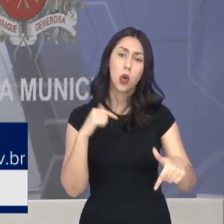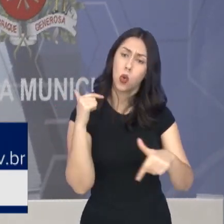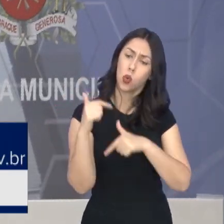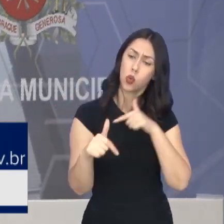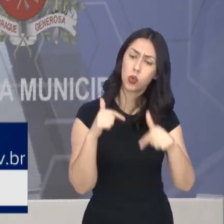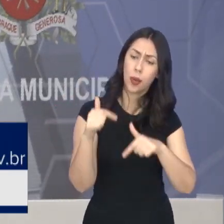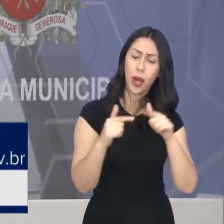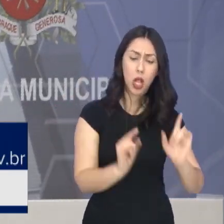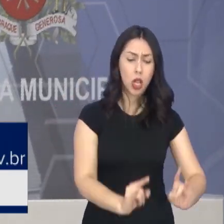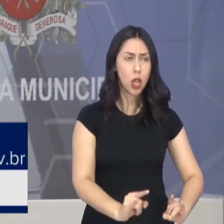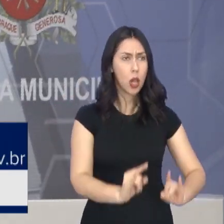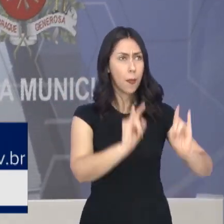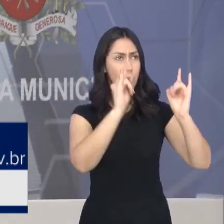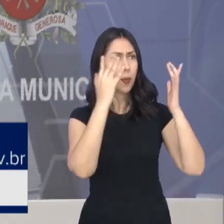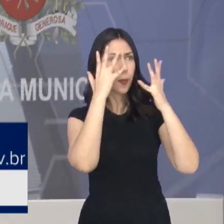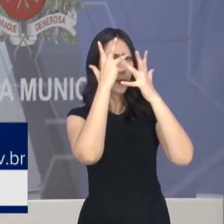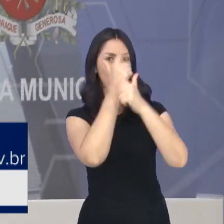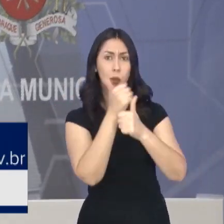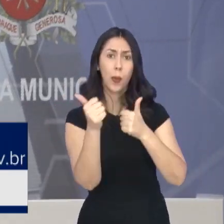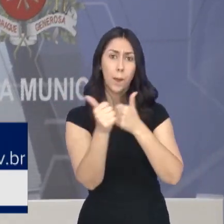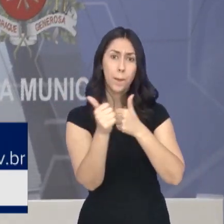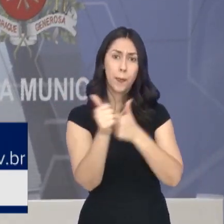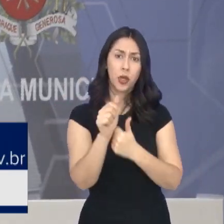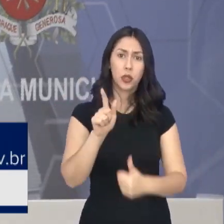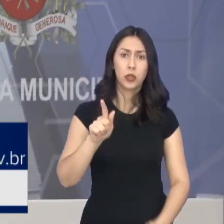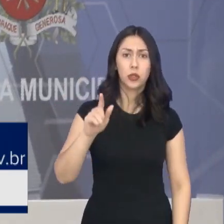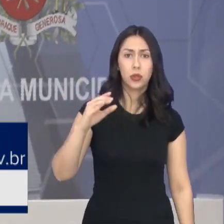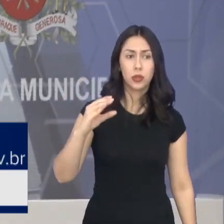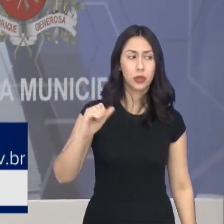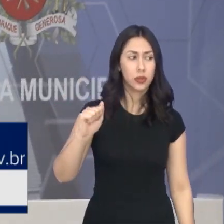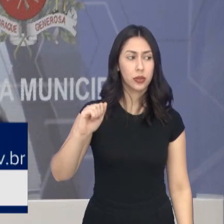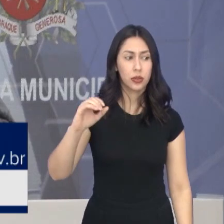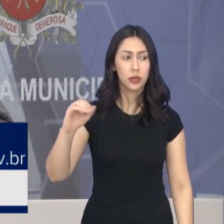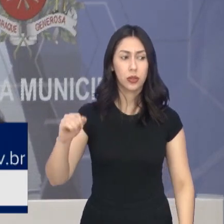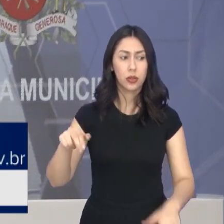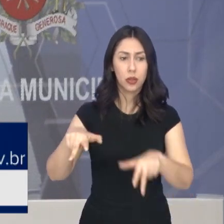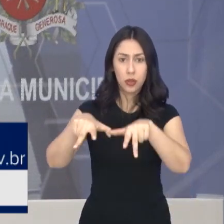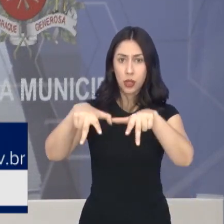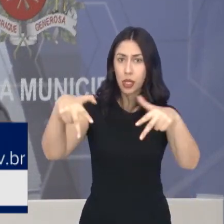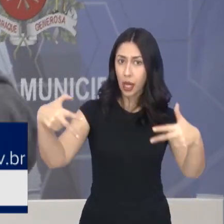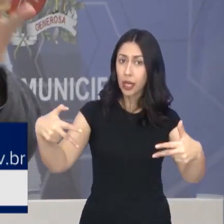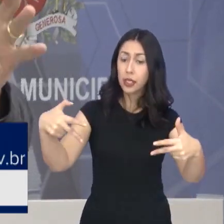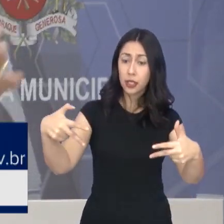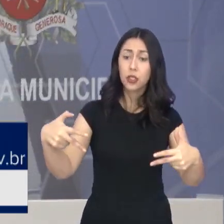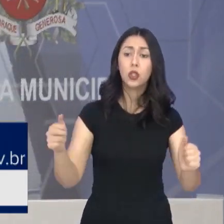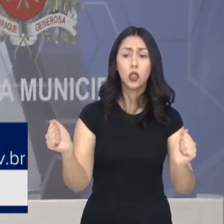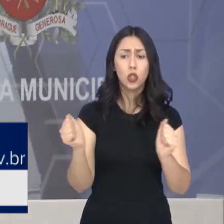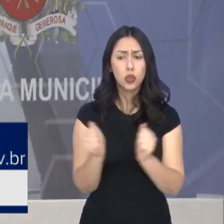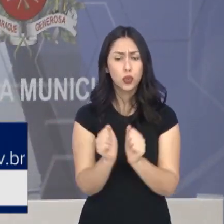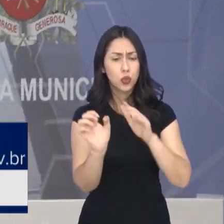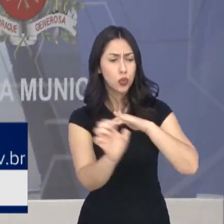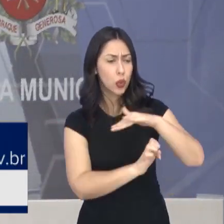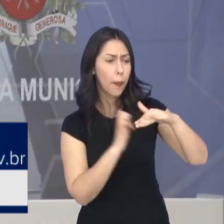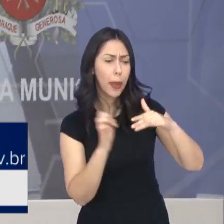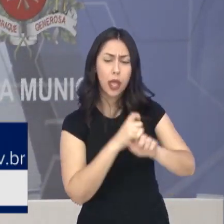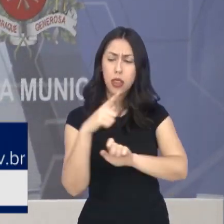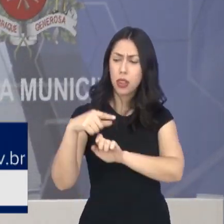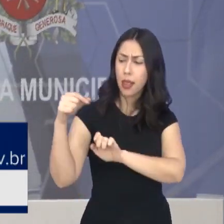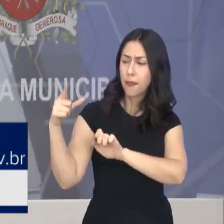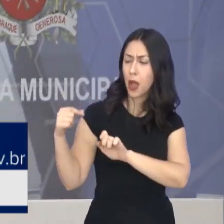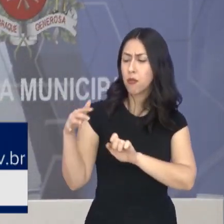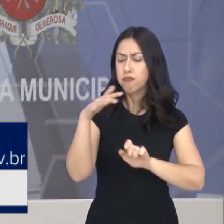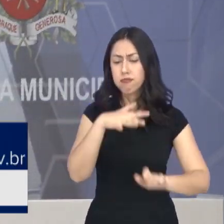sede ali ao lado do GAC, depois de muitos anos, né, com apoio de vários empresários, de várias empresas, de